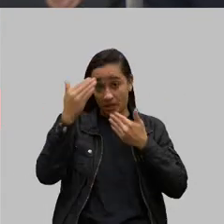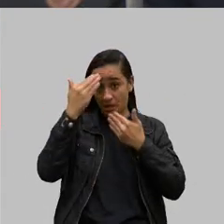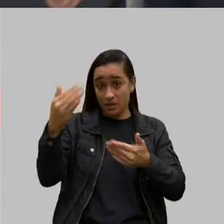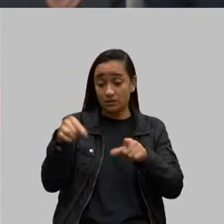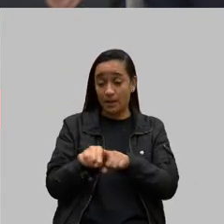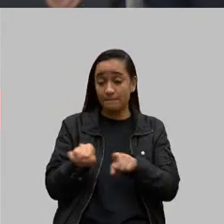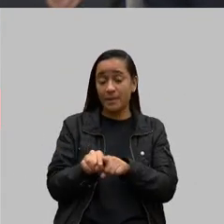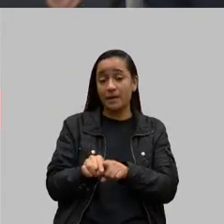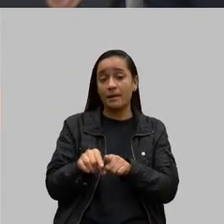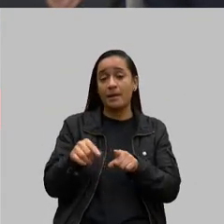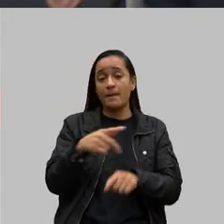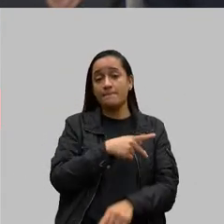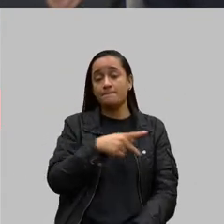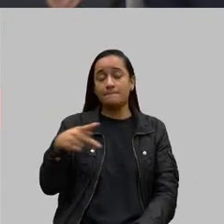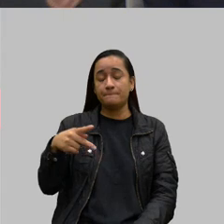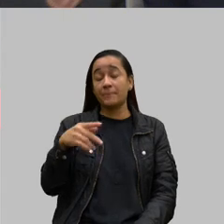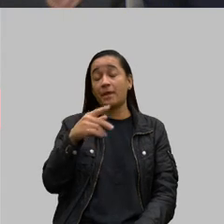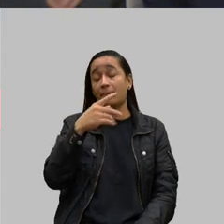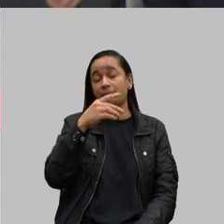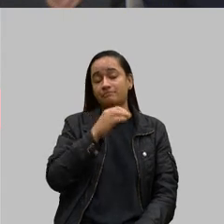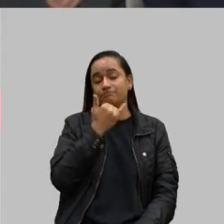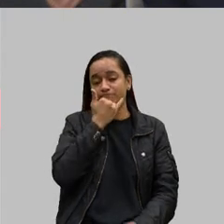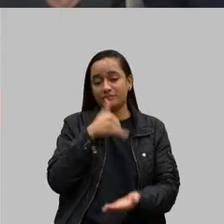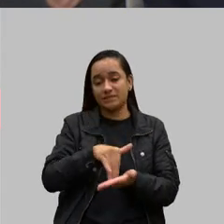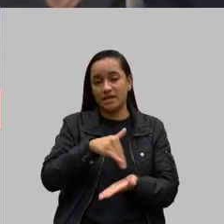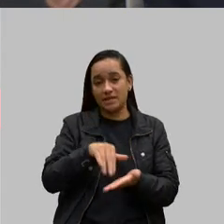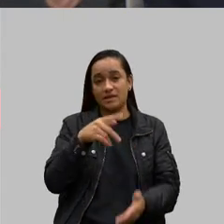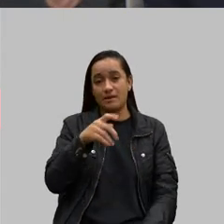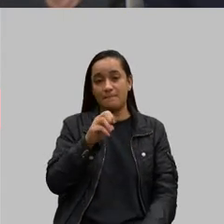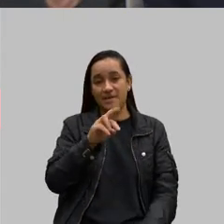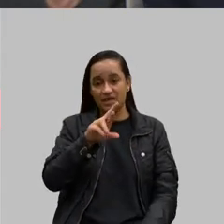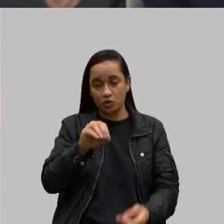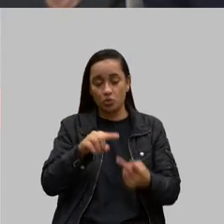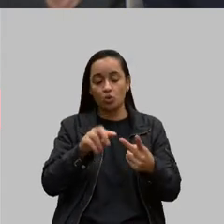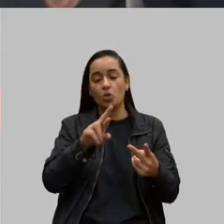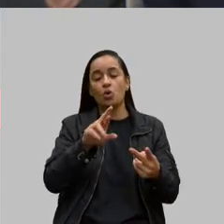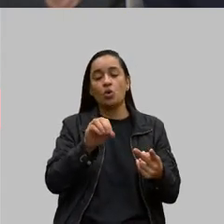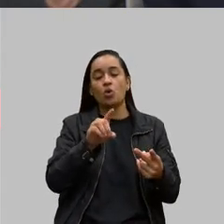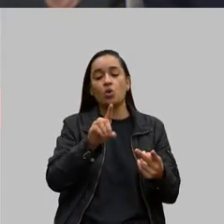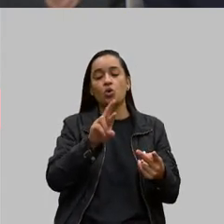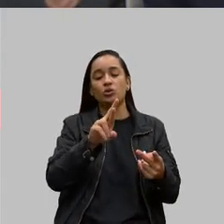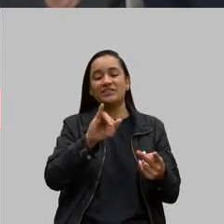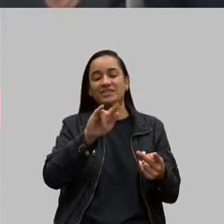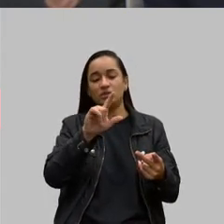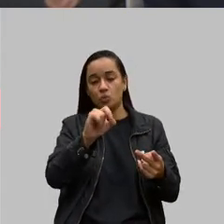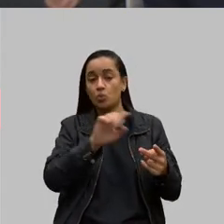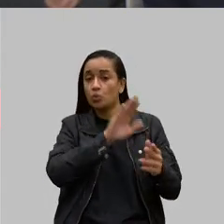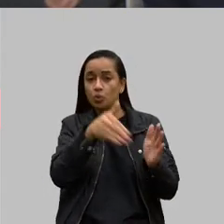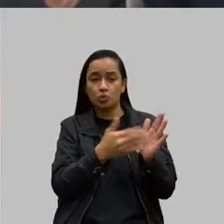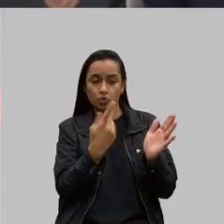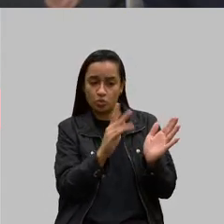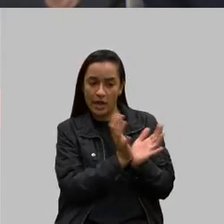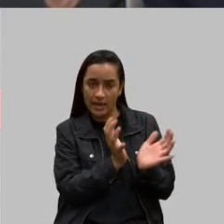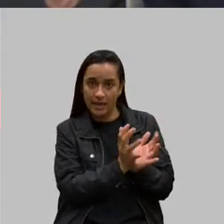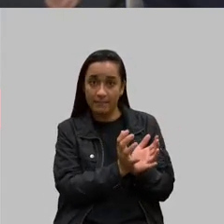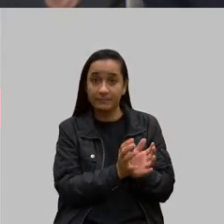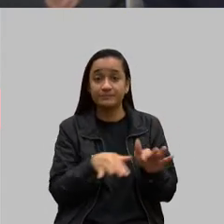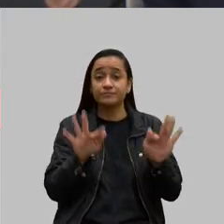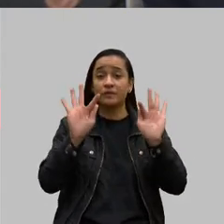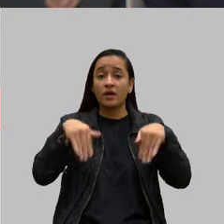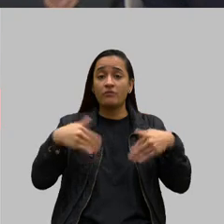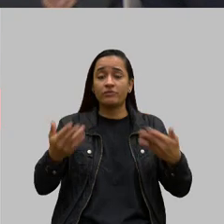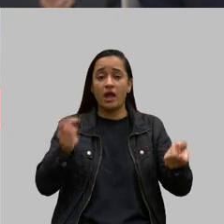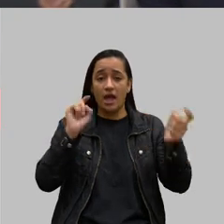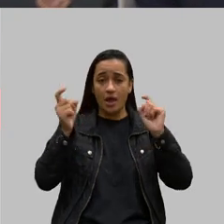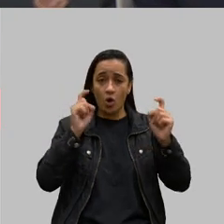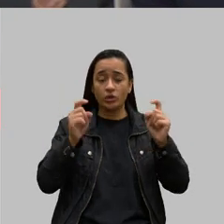Pedro secretário Rodrigo todas suas toda a sua equipe cumprida a finalidade da reunião a presidência